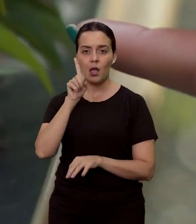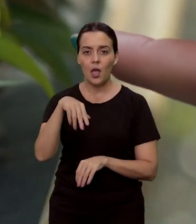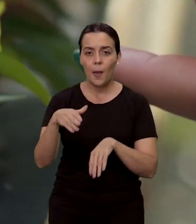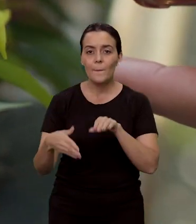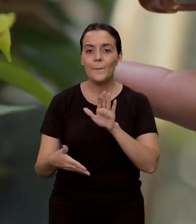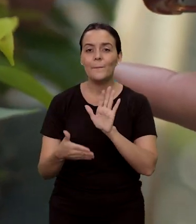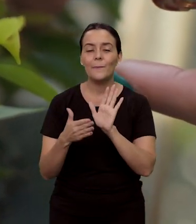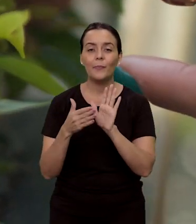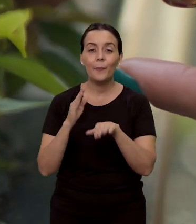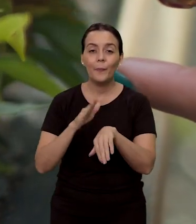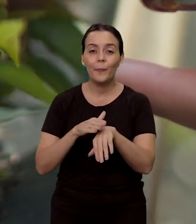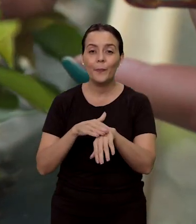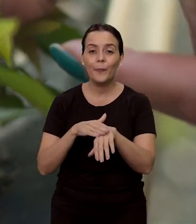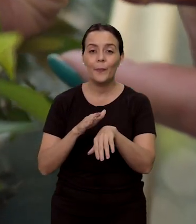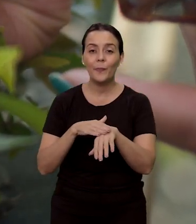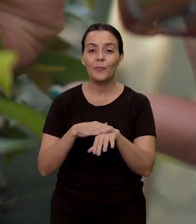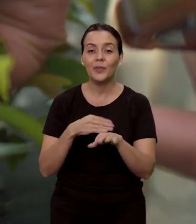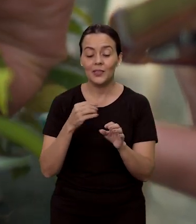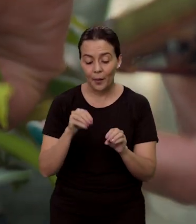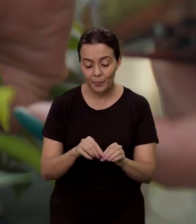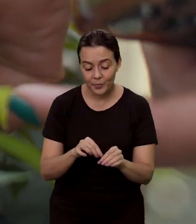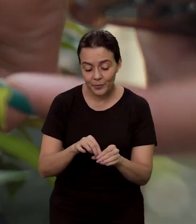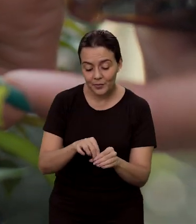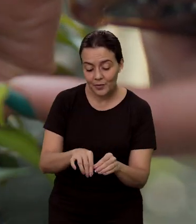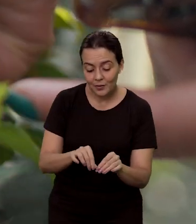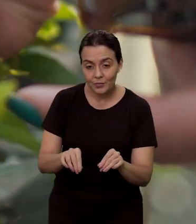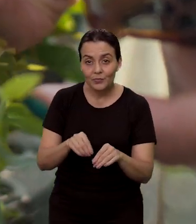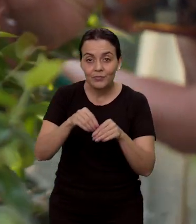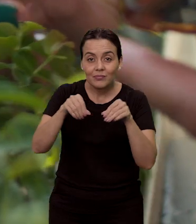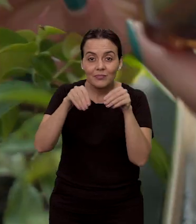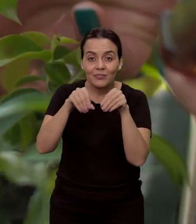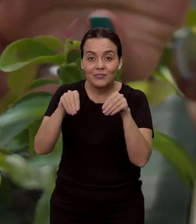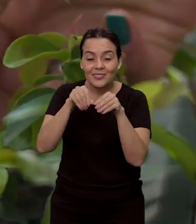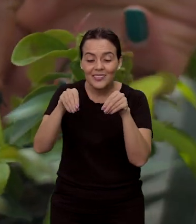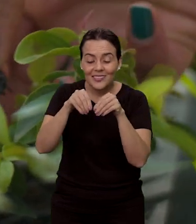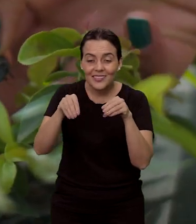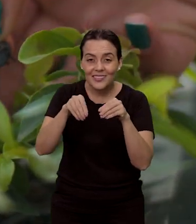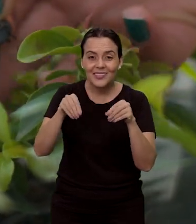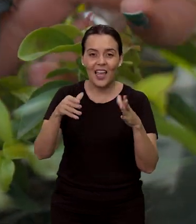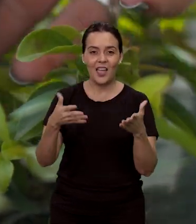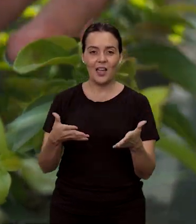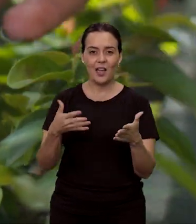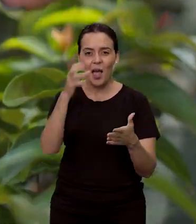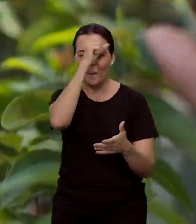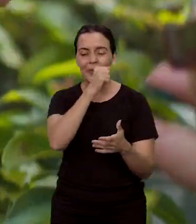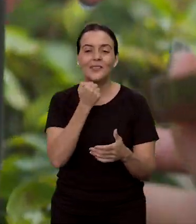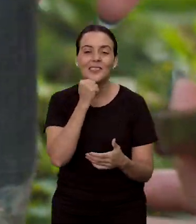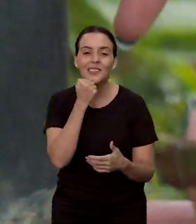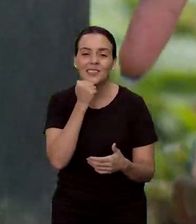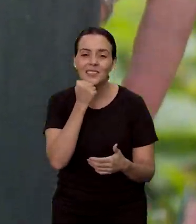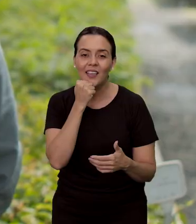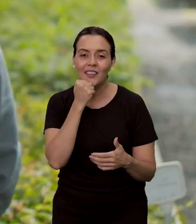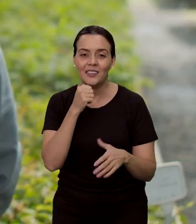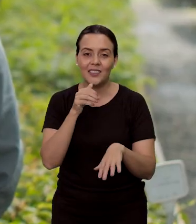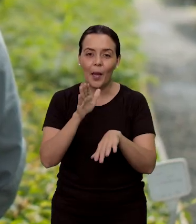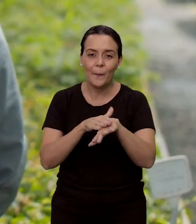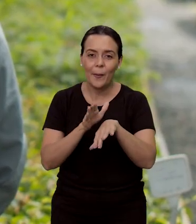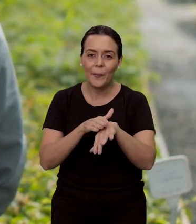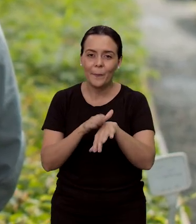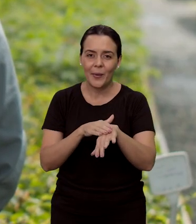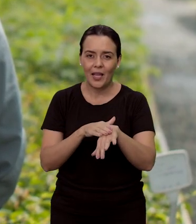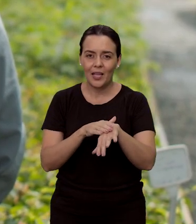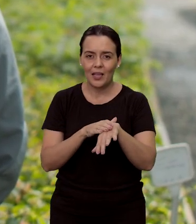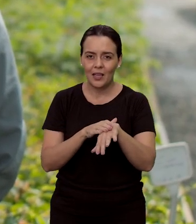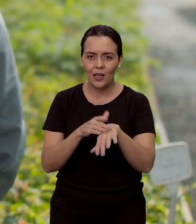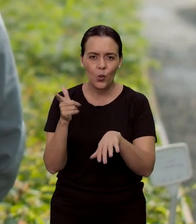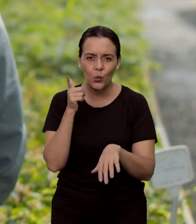aprendendo a mexer na terra, plantar, colher. É ela aprender ciência botando a mão na terra,